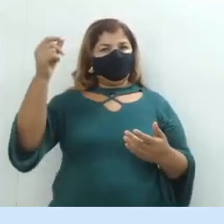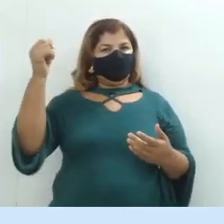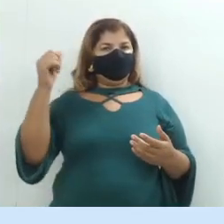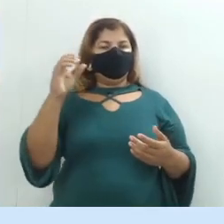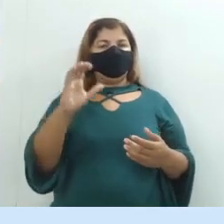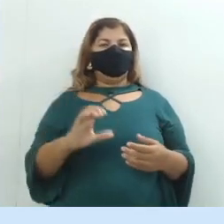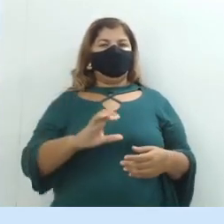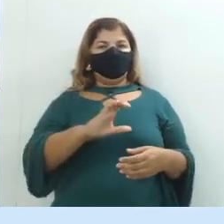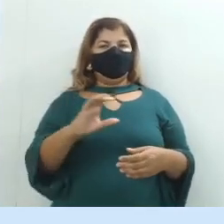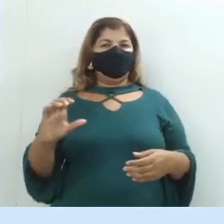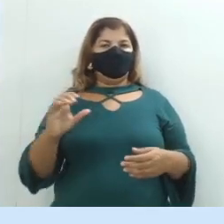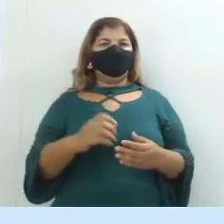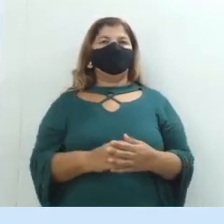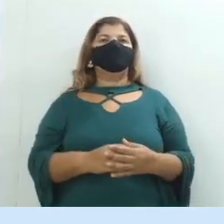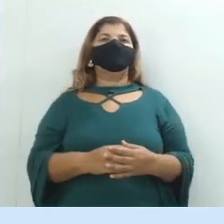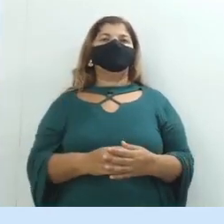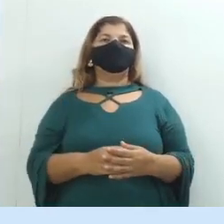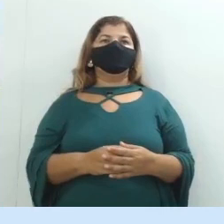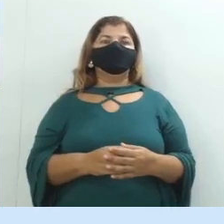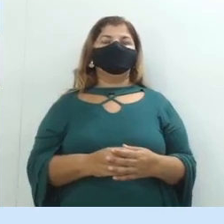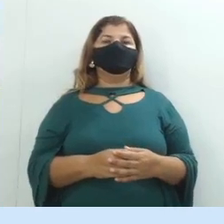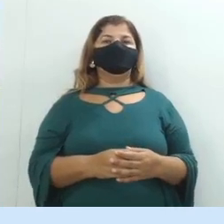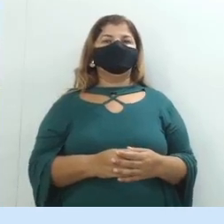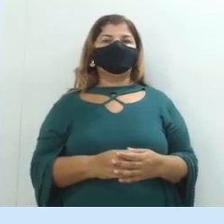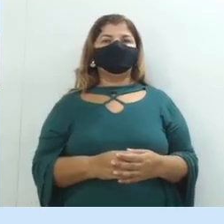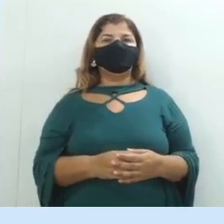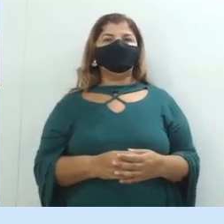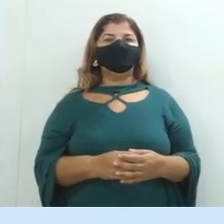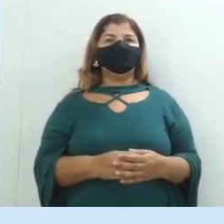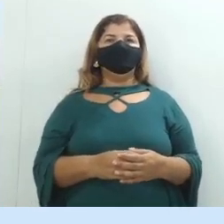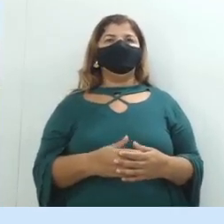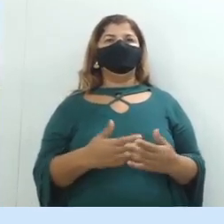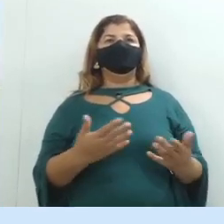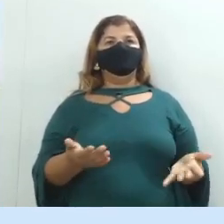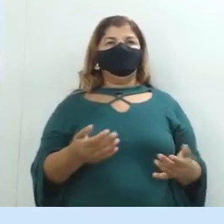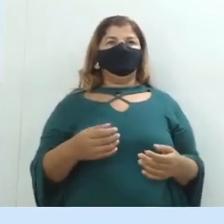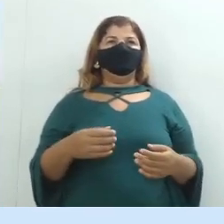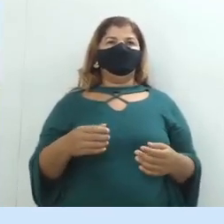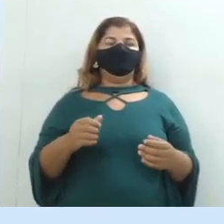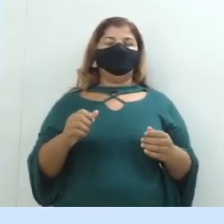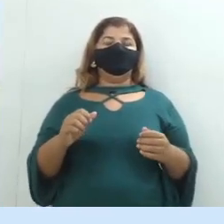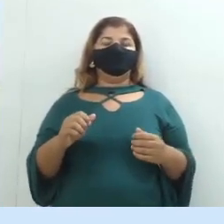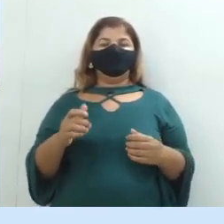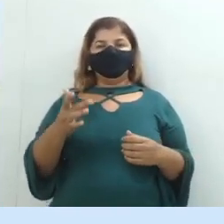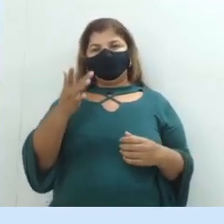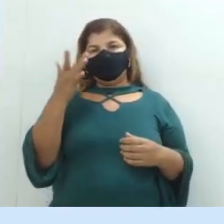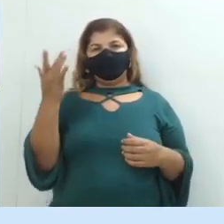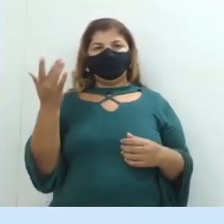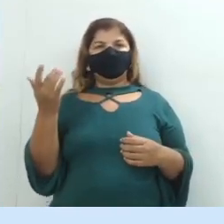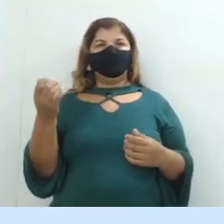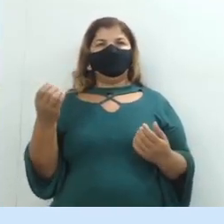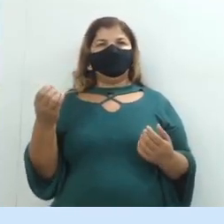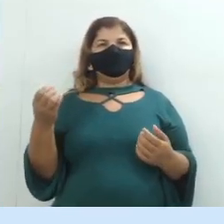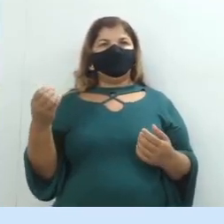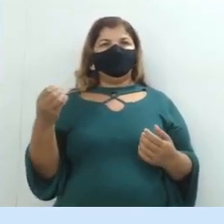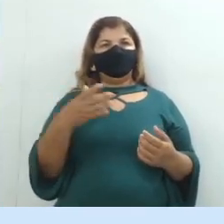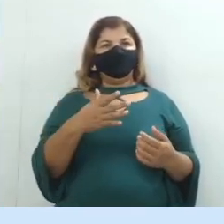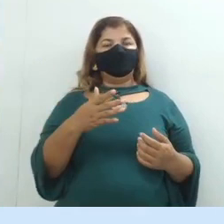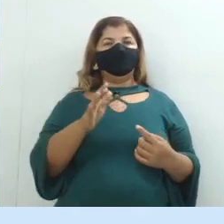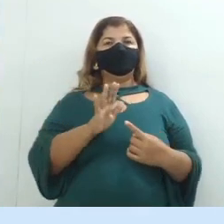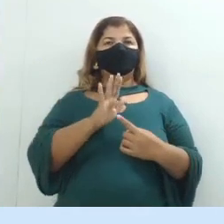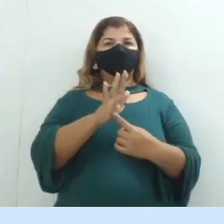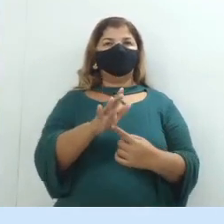Cristo. Próxima questão: os modernos são os primeiros a demonstrar